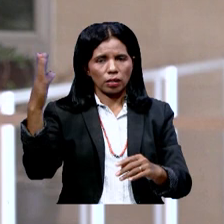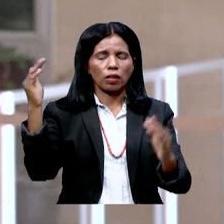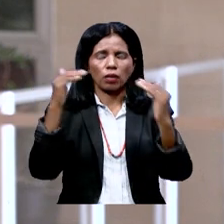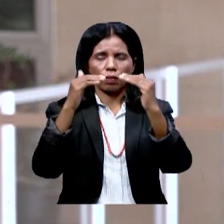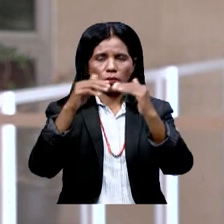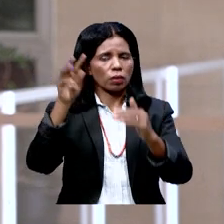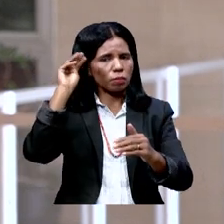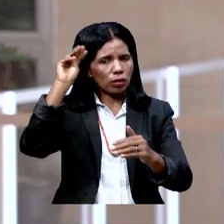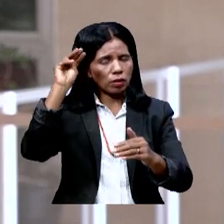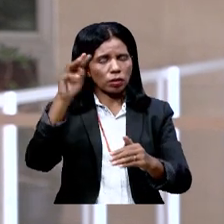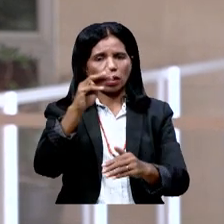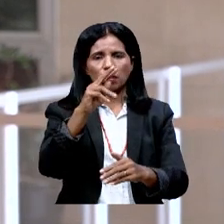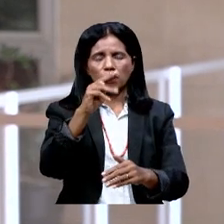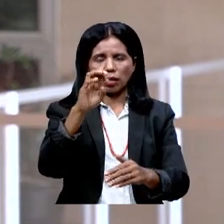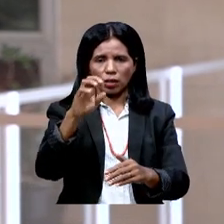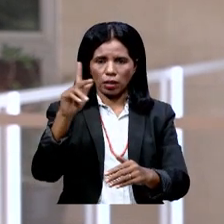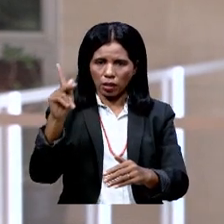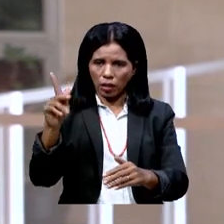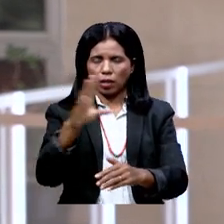dos estrangeiros e relações externas